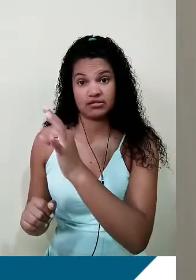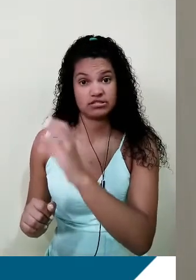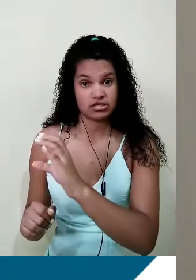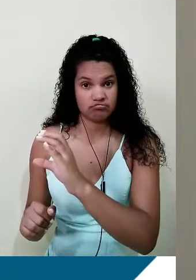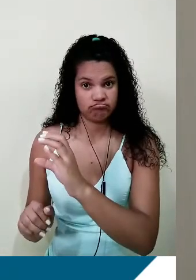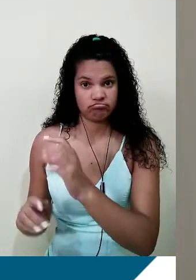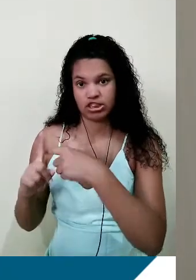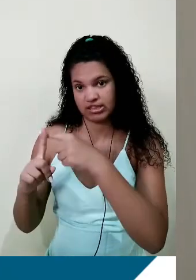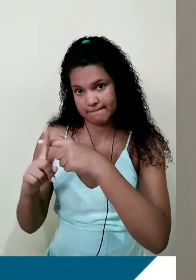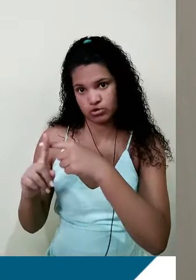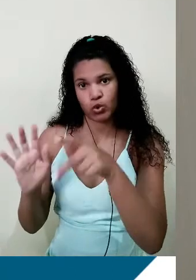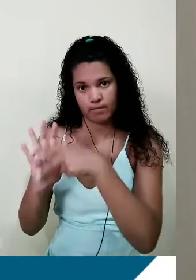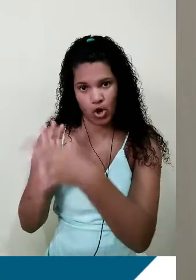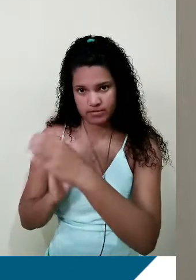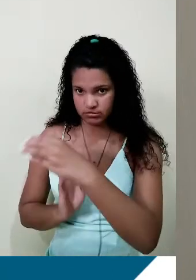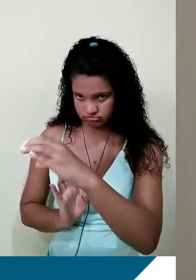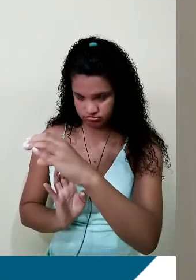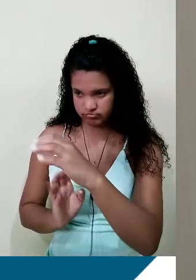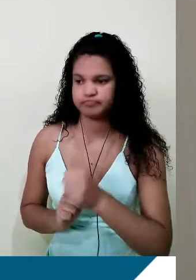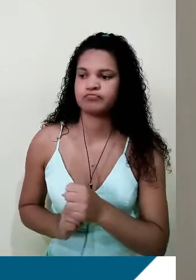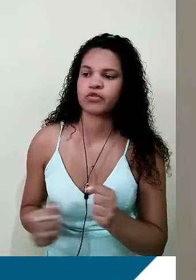escala Fahrenheit, temperatura na